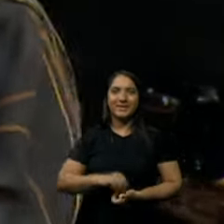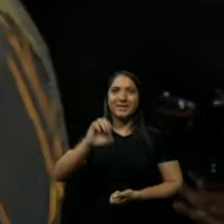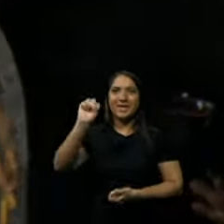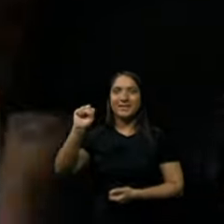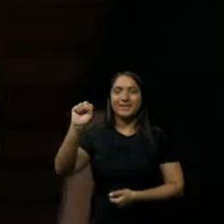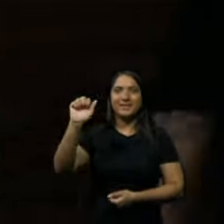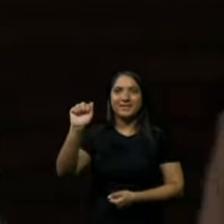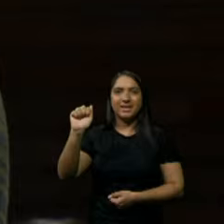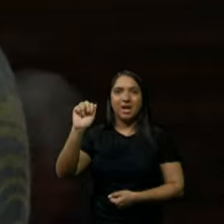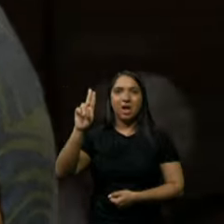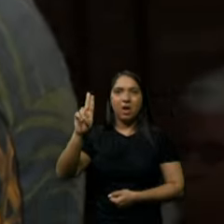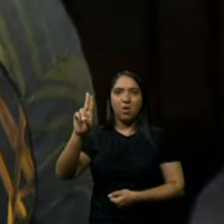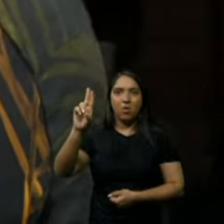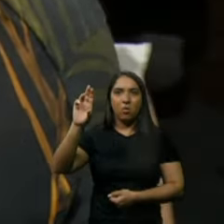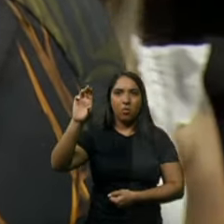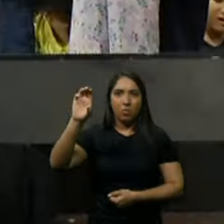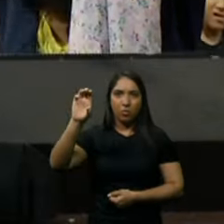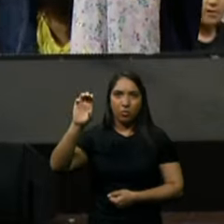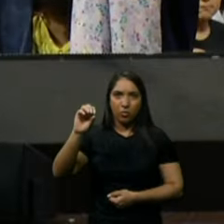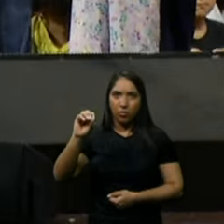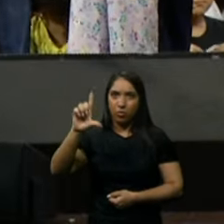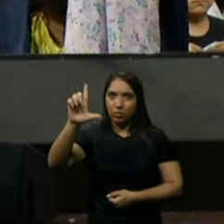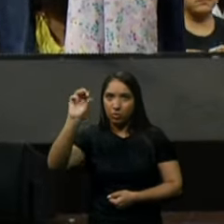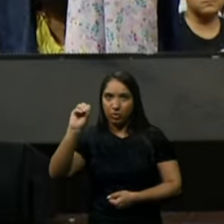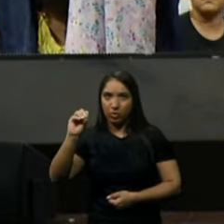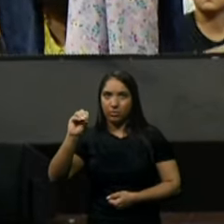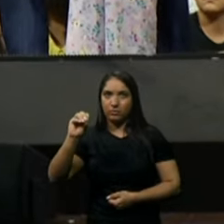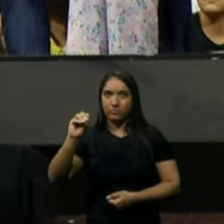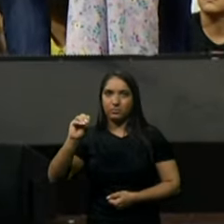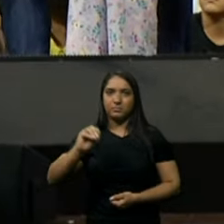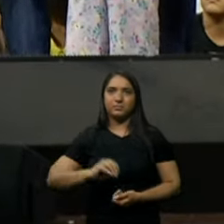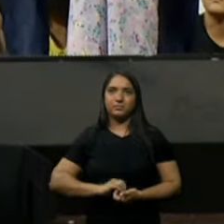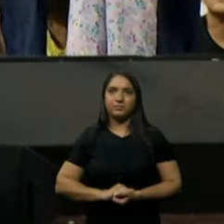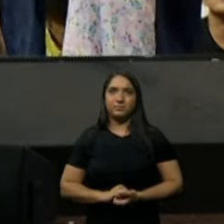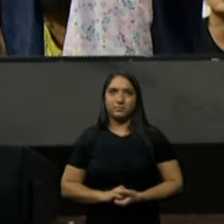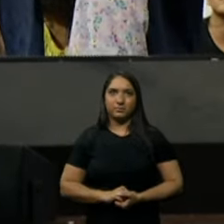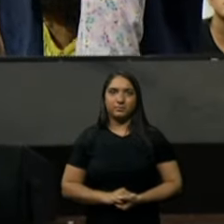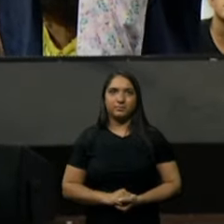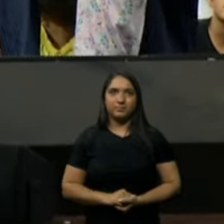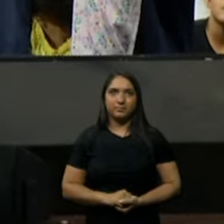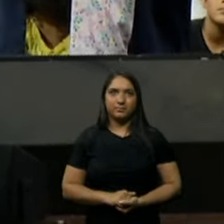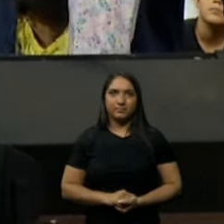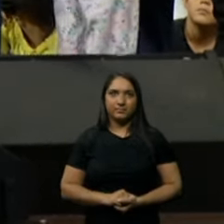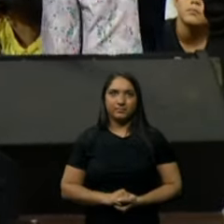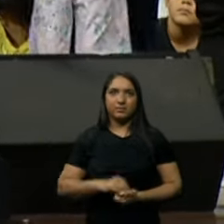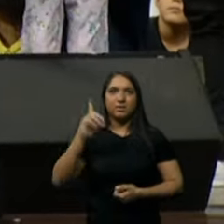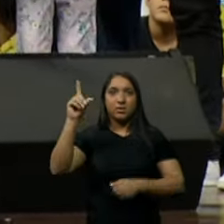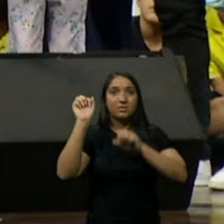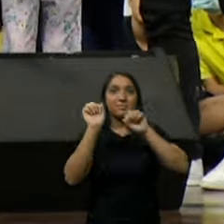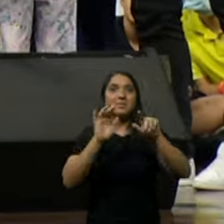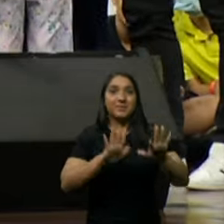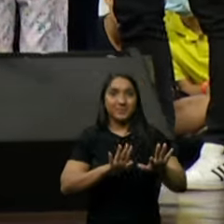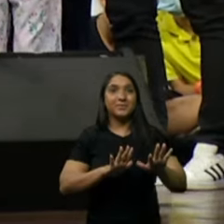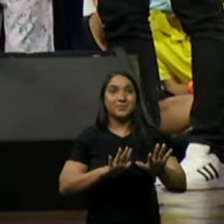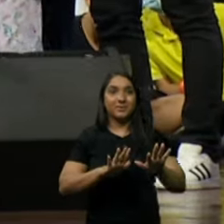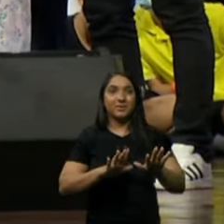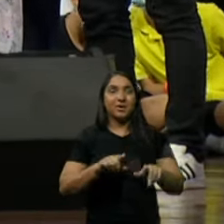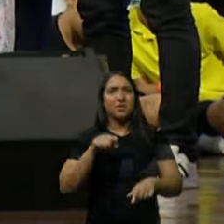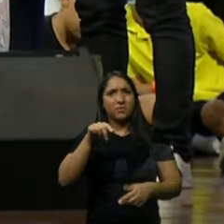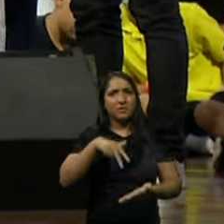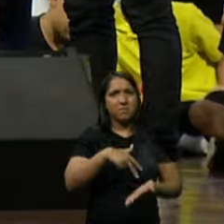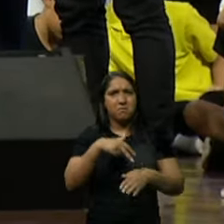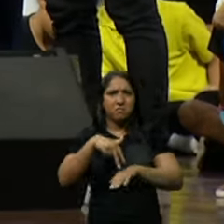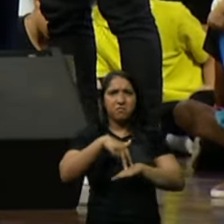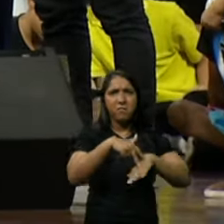Saulo e não me bonito que Deus abençoe muito você tá bem pegando muita